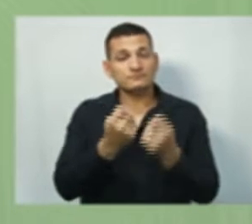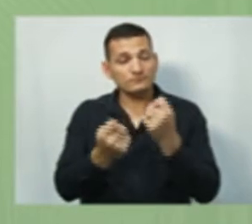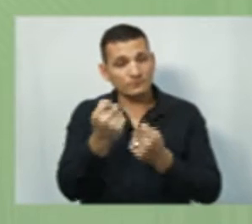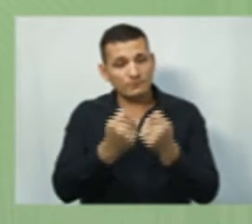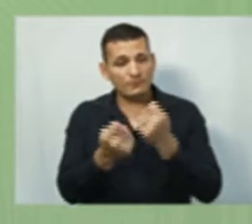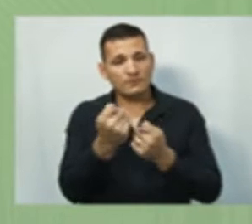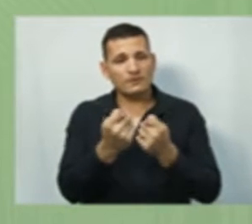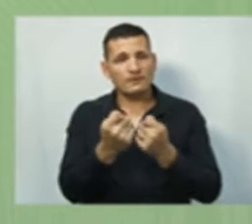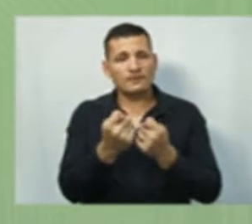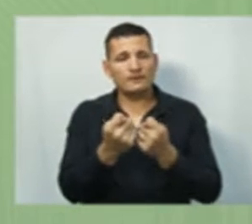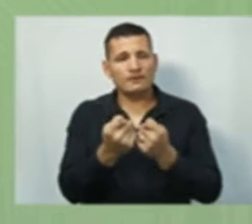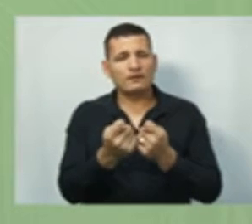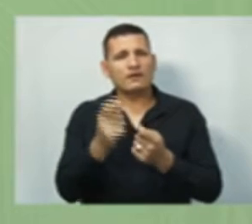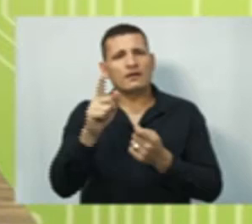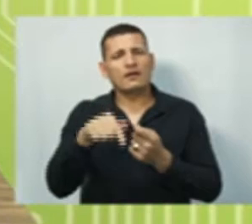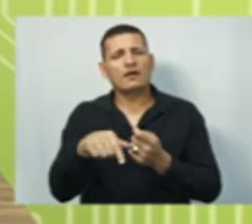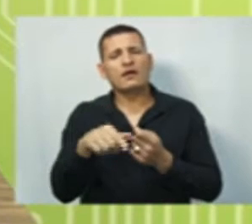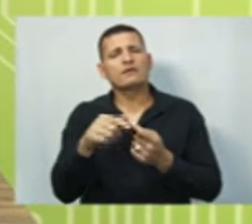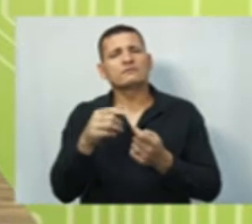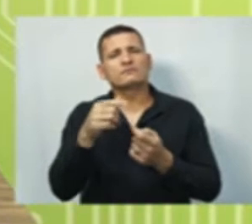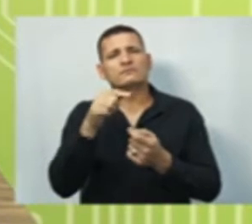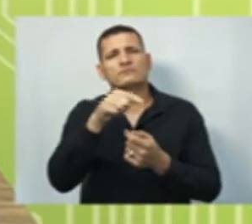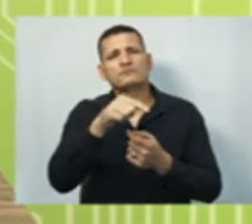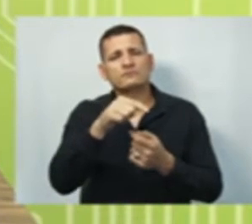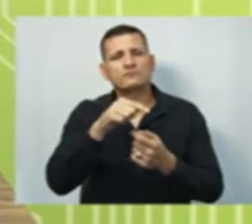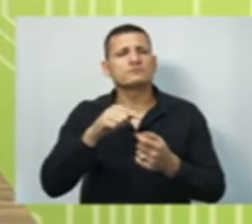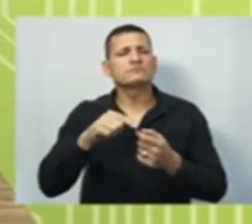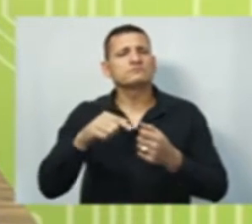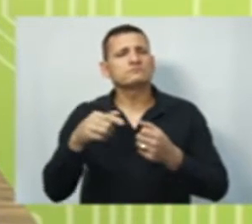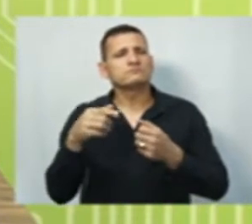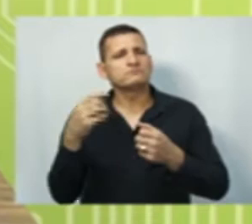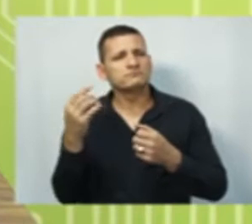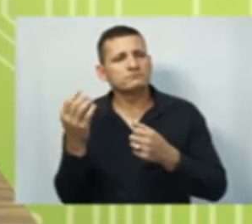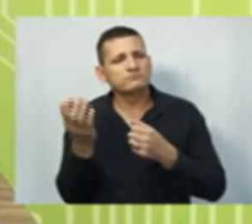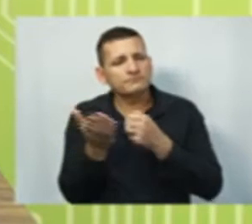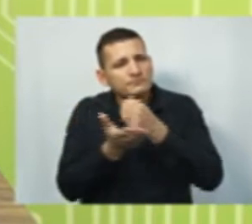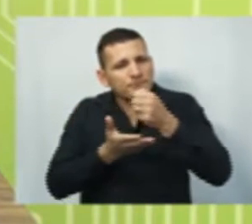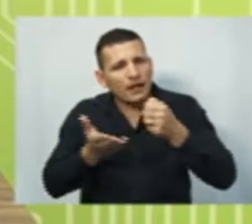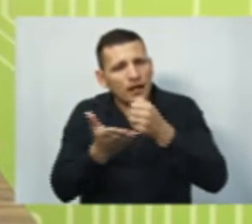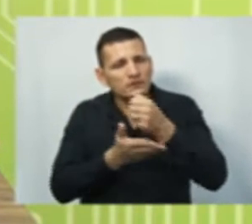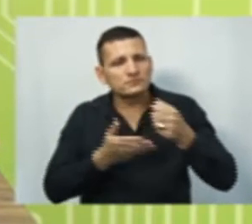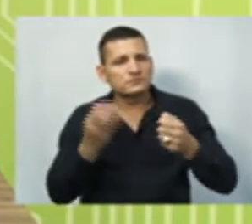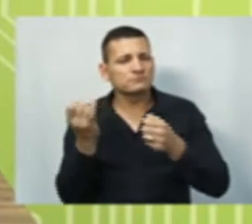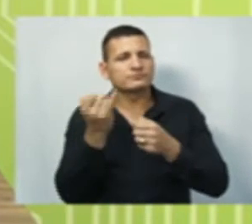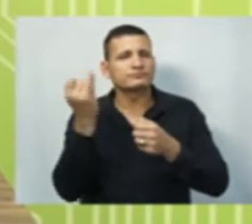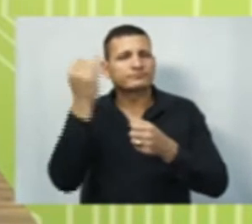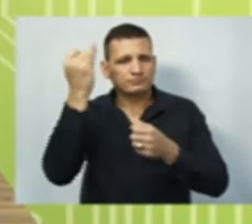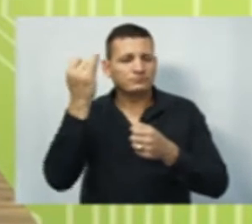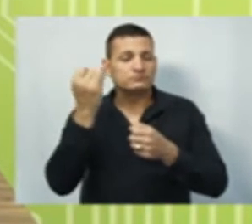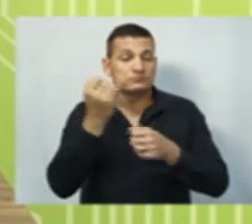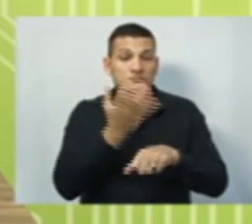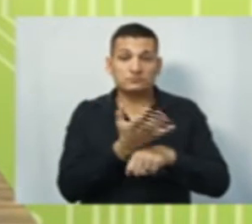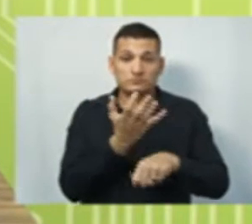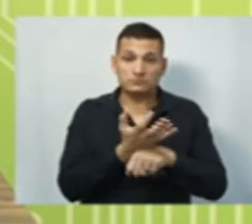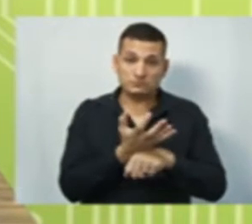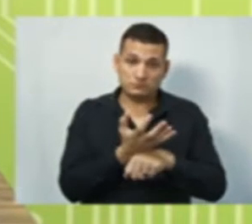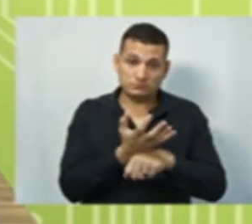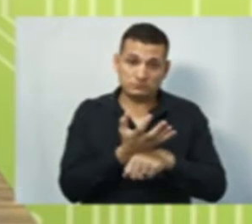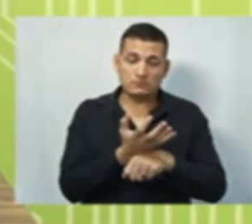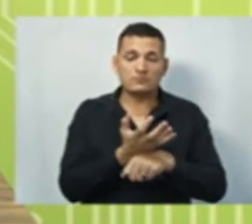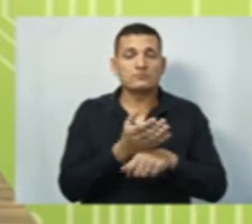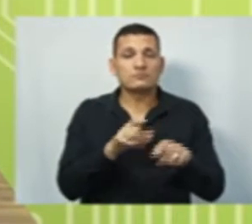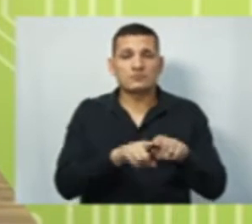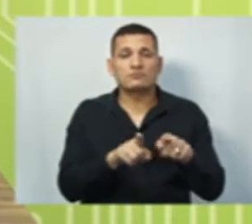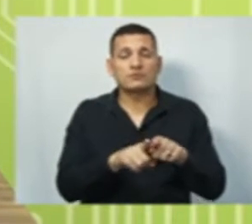gente, é uma parte fundamental dos nossos estudos, tanto da nossa disciplina quanto do curso de